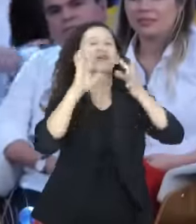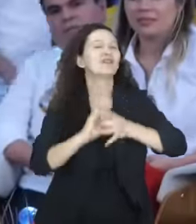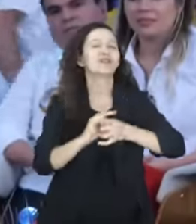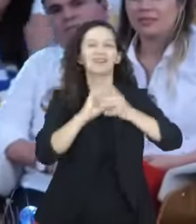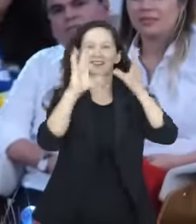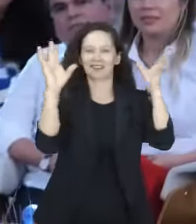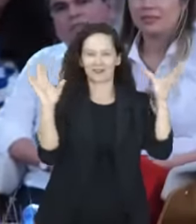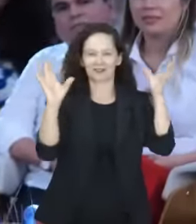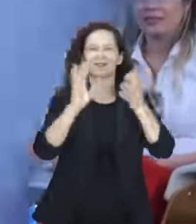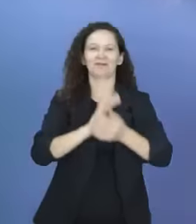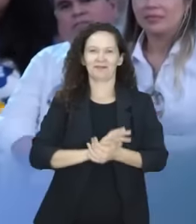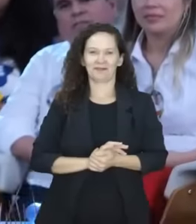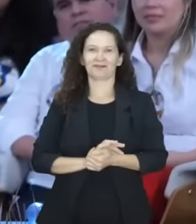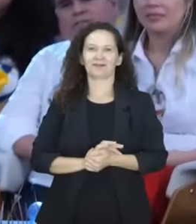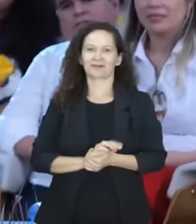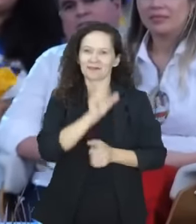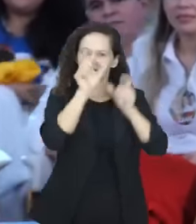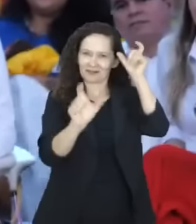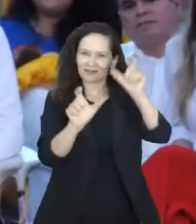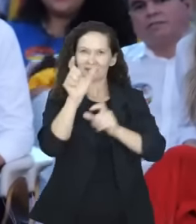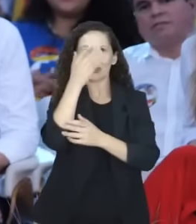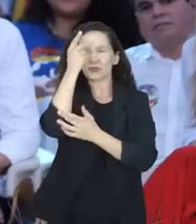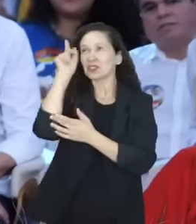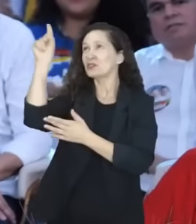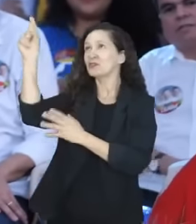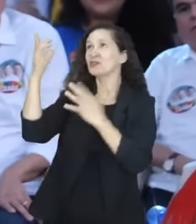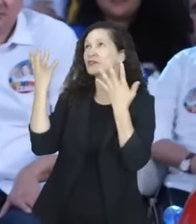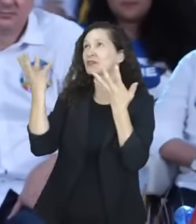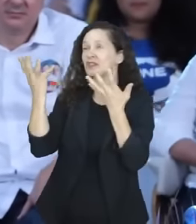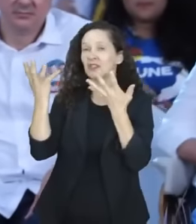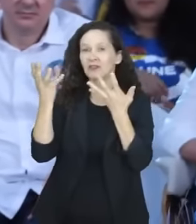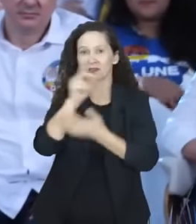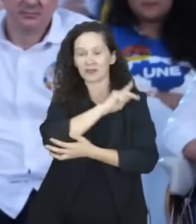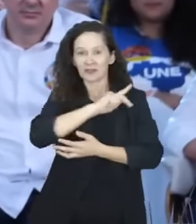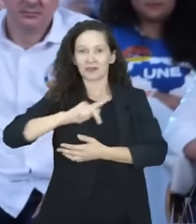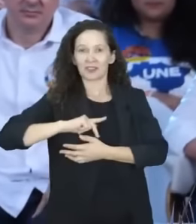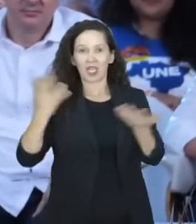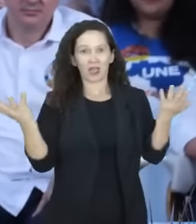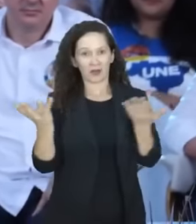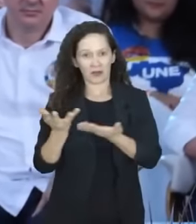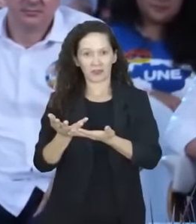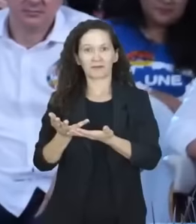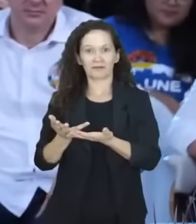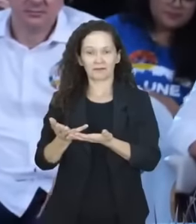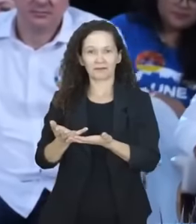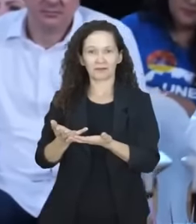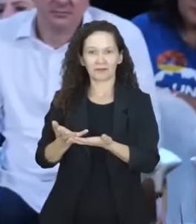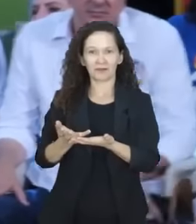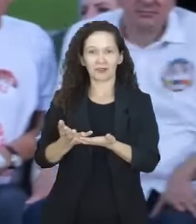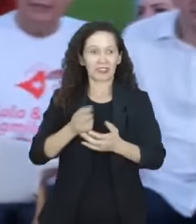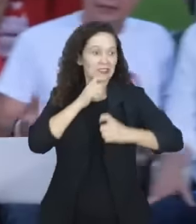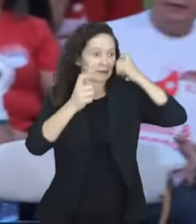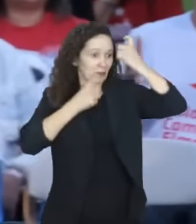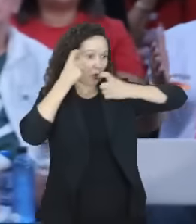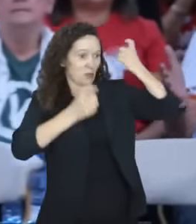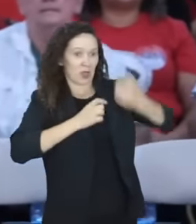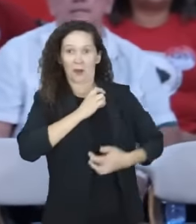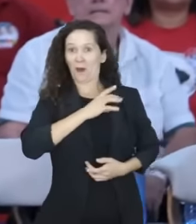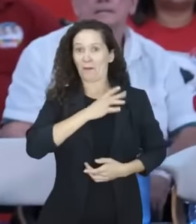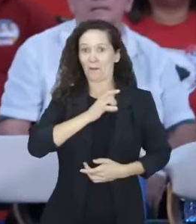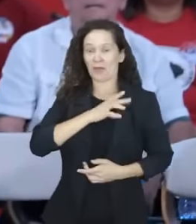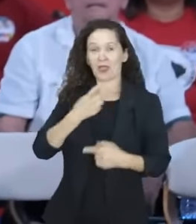Gente do céu, o presidente agora, no desespero, por causa das pesquisas de